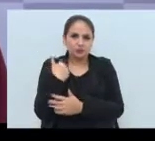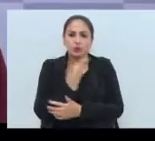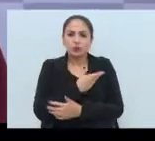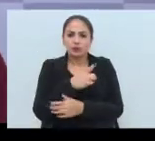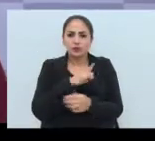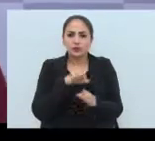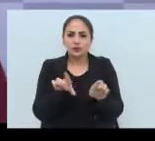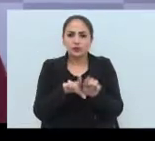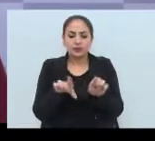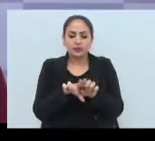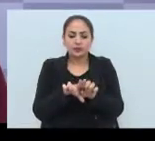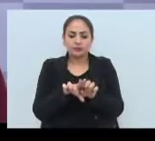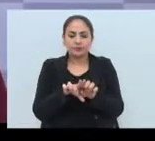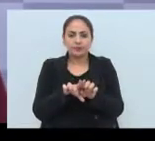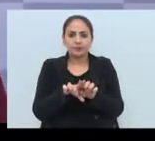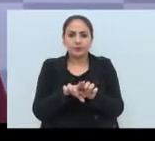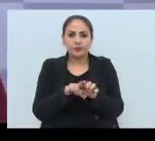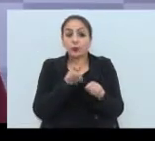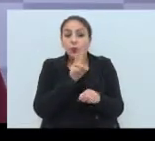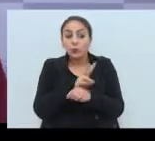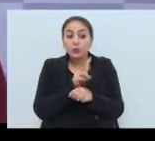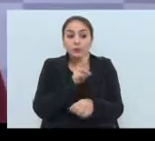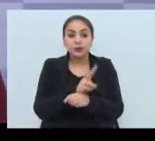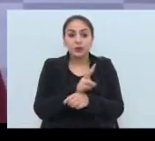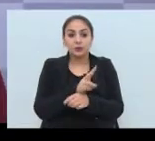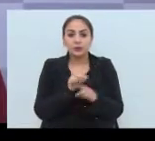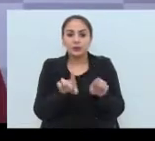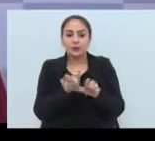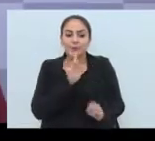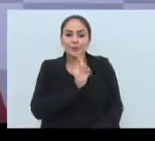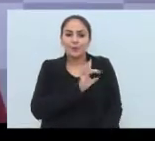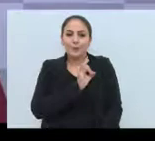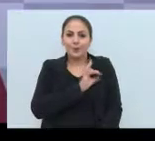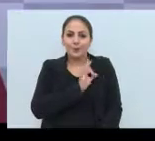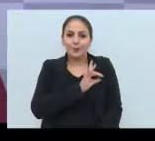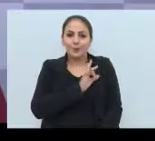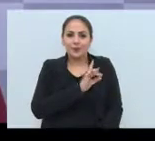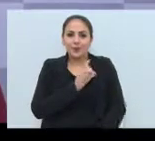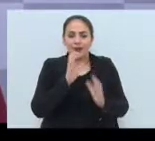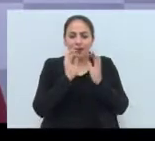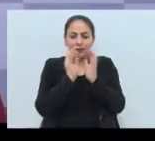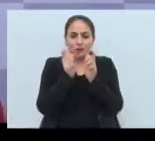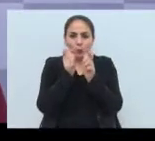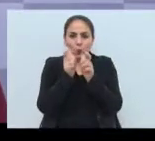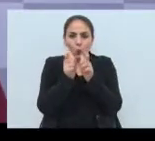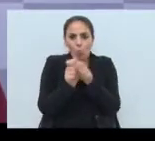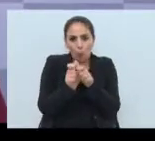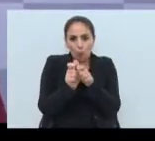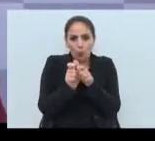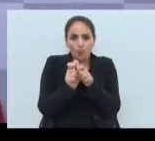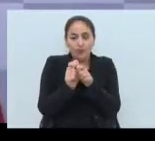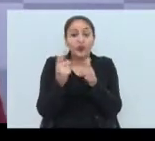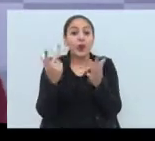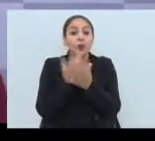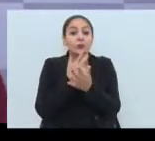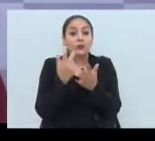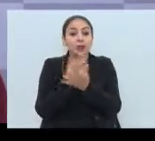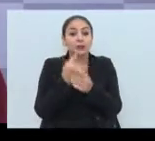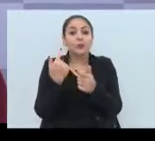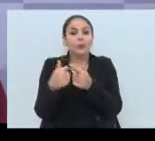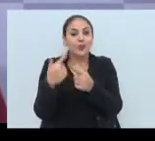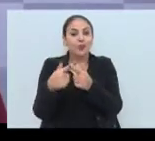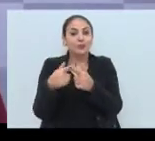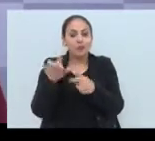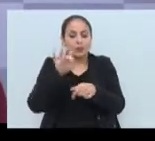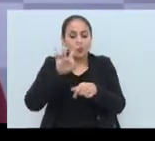passado, nós também tivemos um cuidado e um medo com a microcefalia, né? Que vem através do